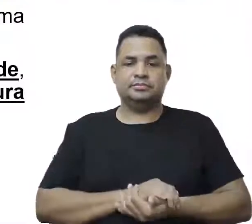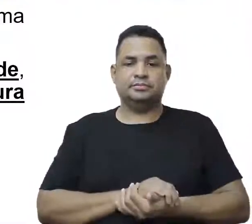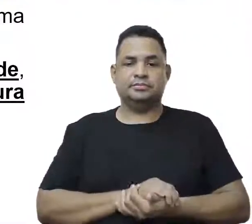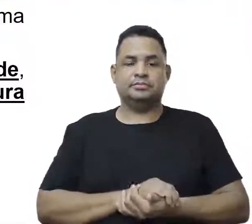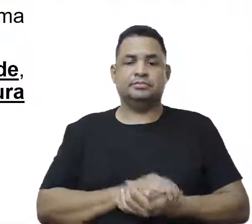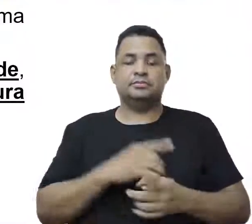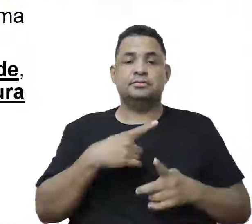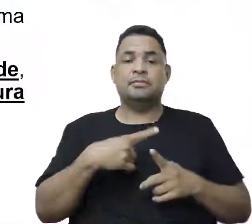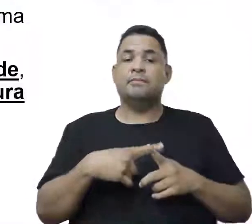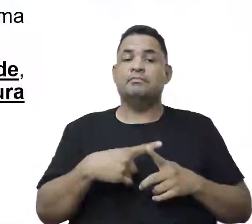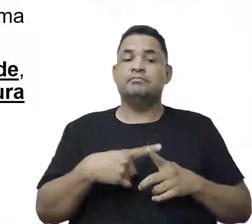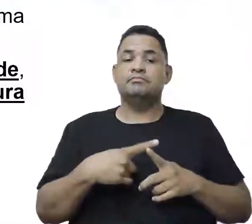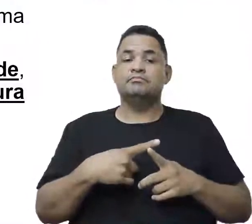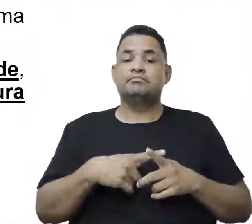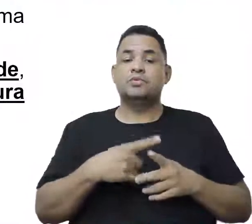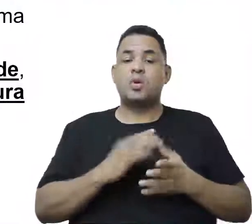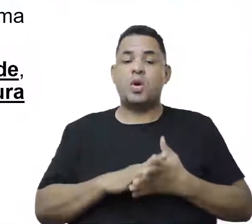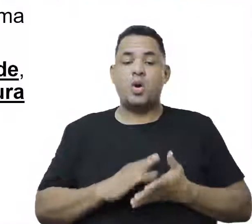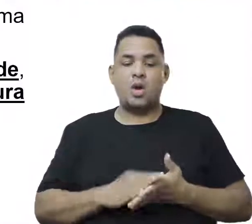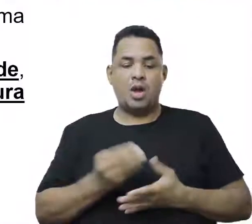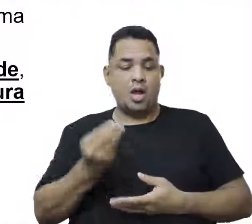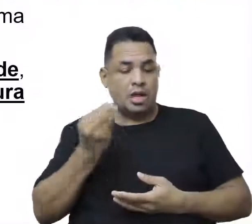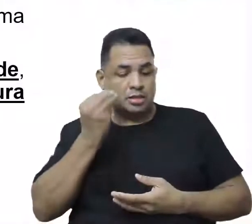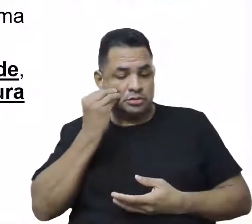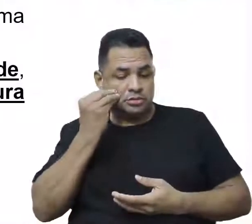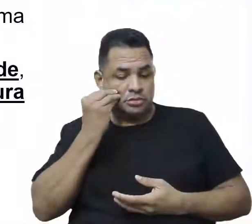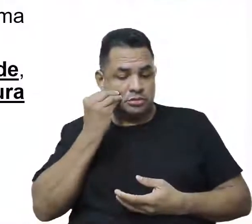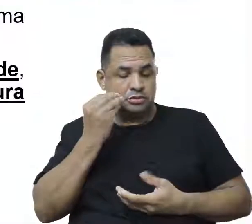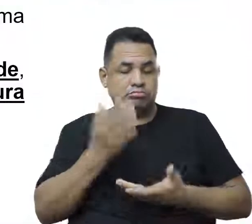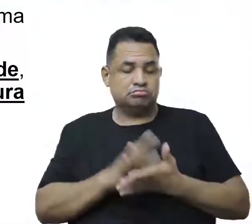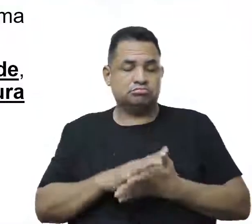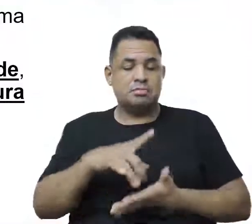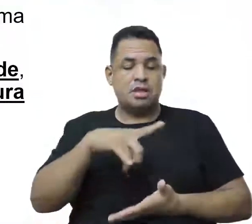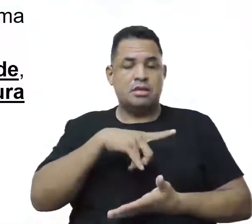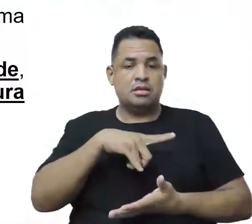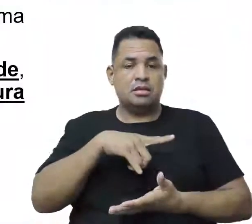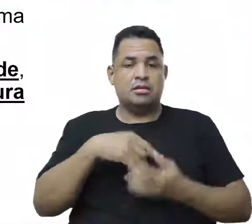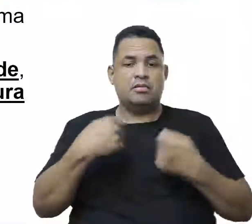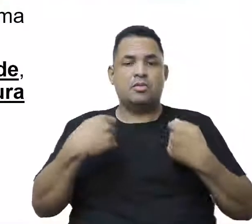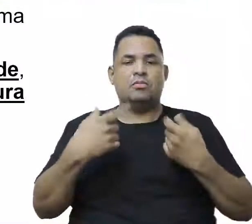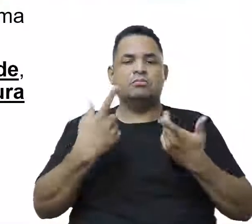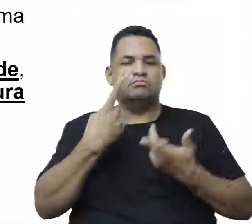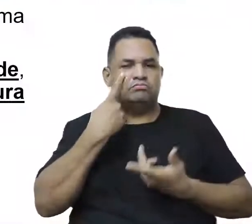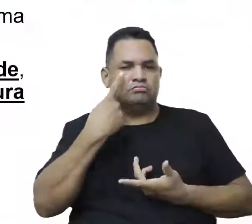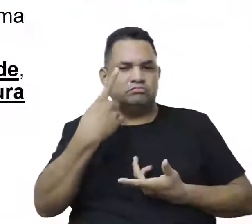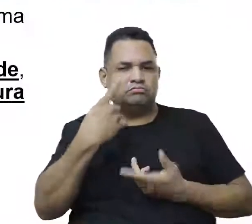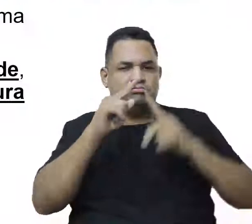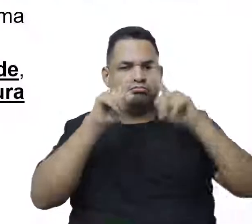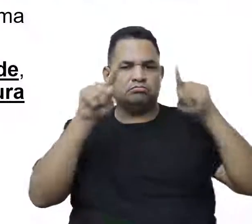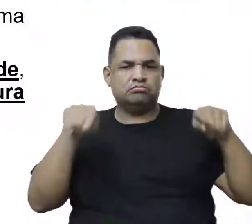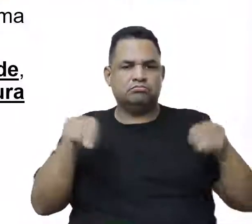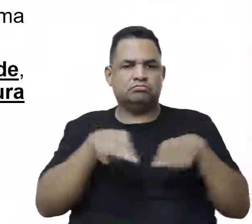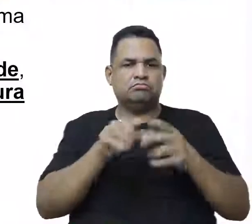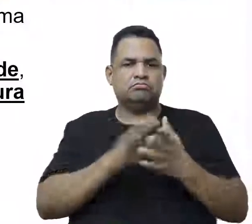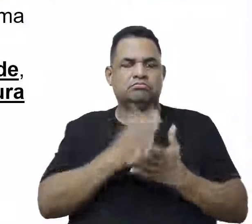bom ressaltar aí, das experiências que eu tive, né, para mim fazer essa associação. Se a gente olhar para esse quadro que foi colocado aí,